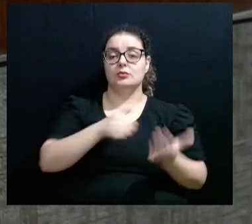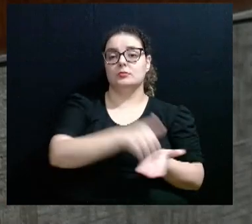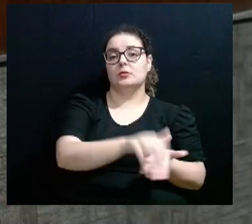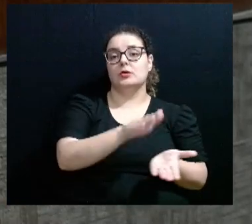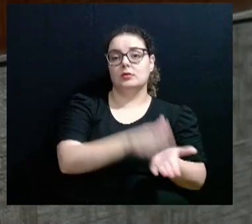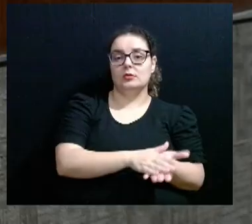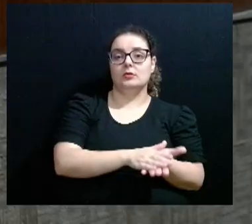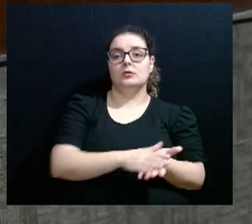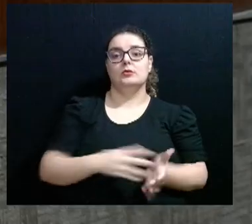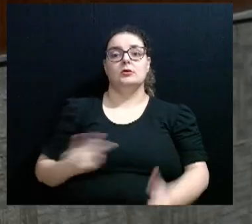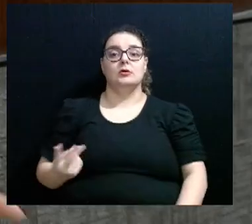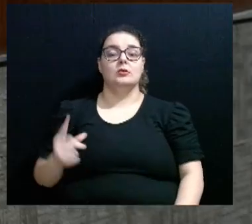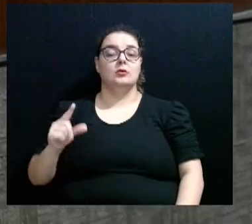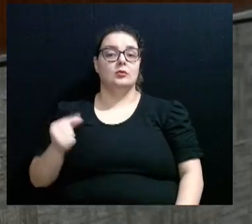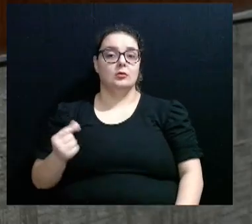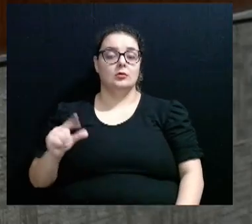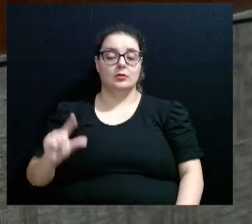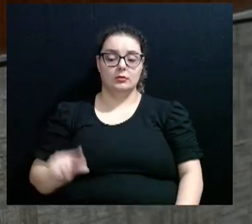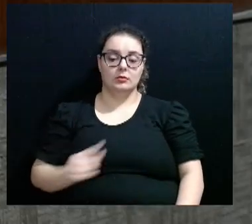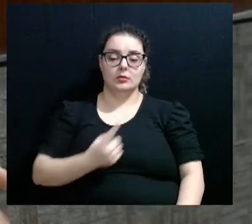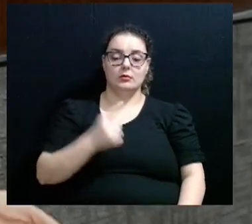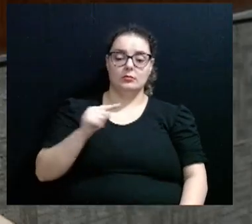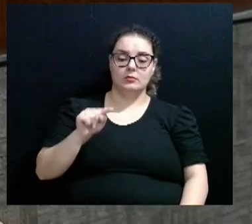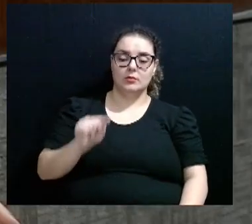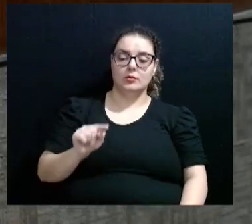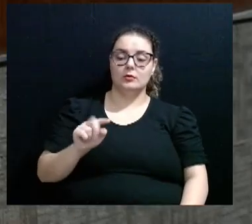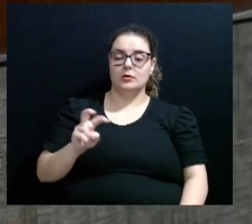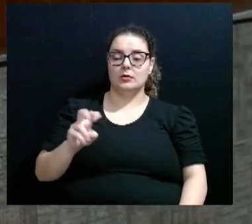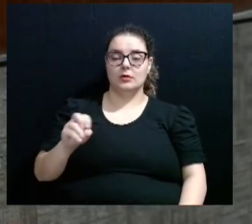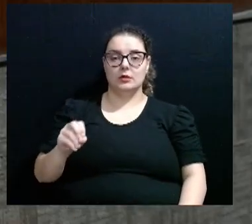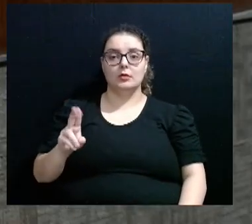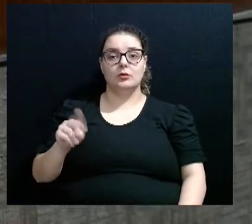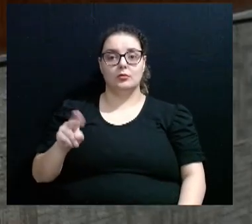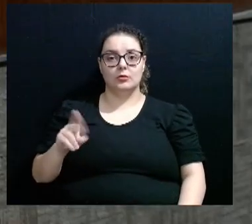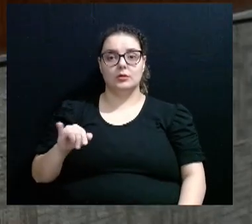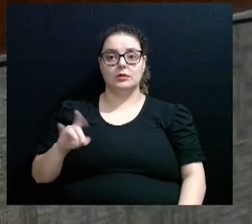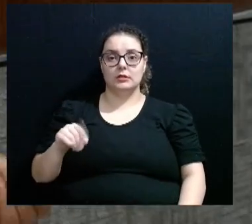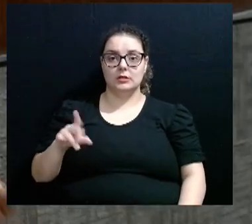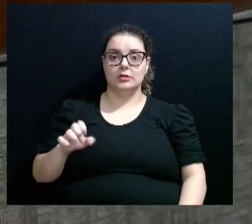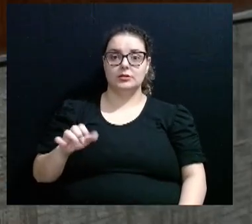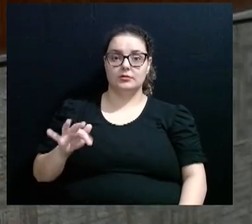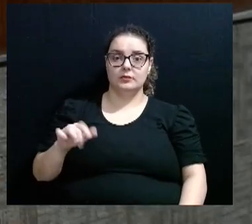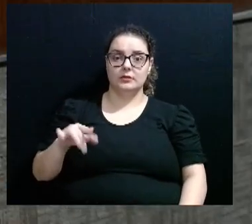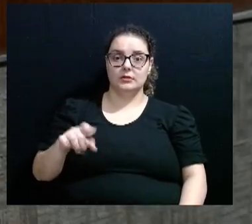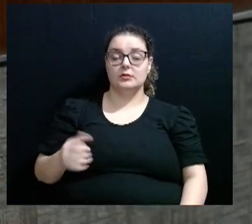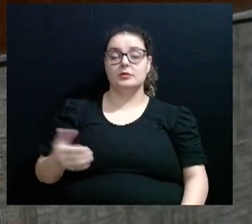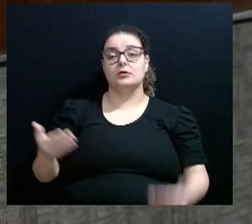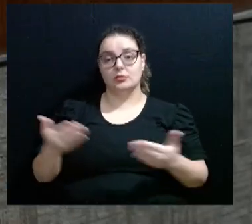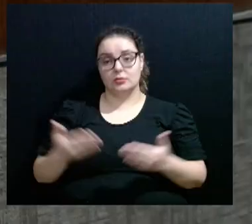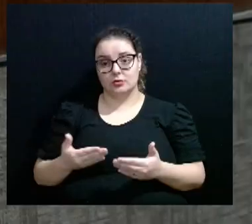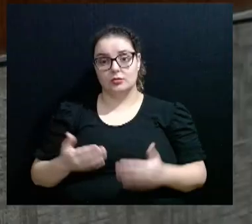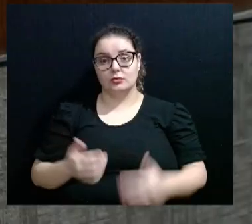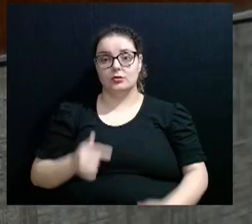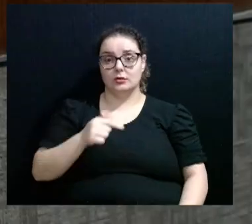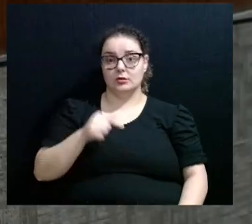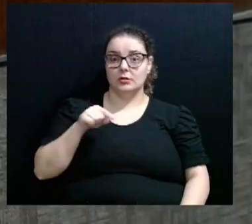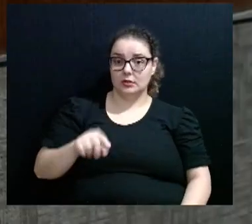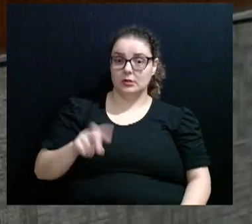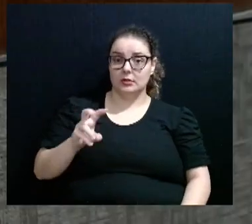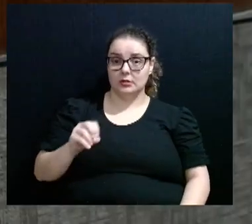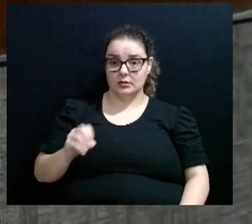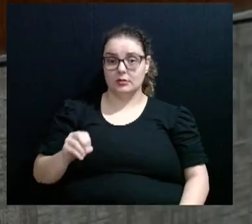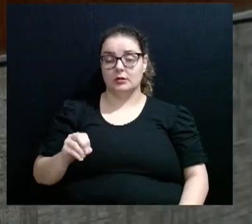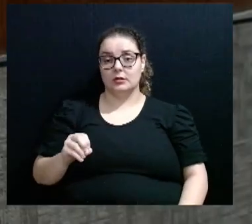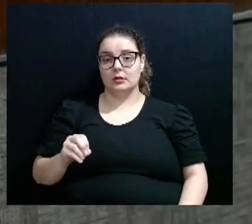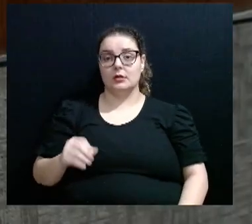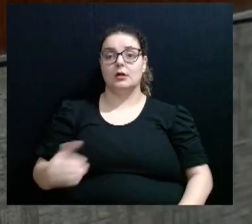de 1.500 unidades fiscais do município, que hoje equivalem a cerca de R$ 7.500, até o